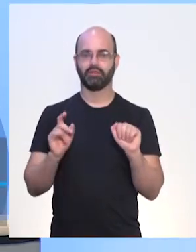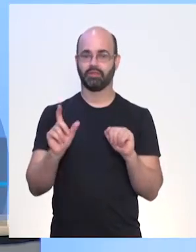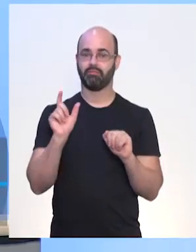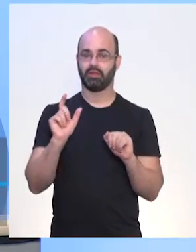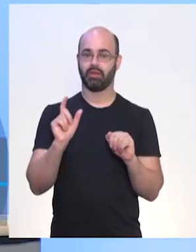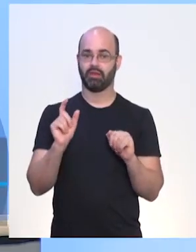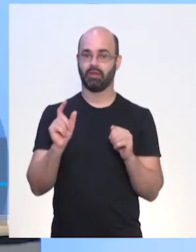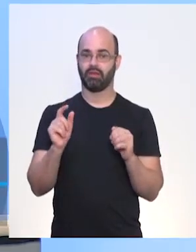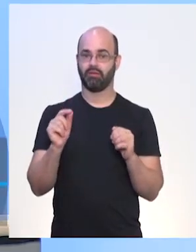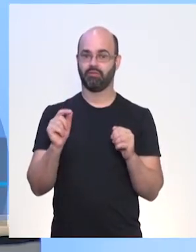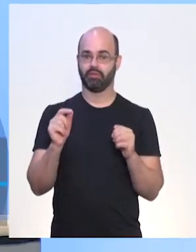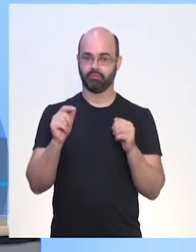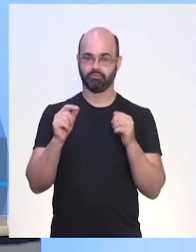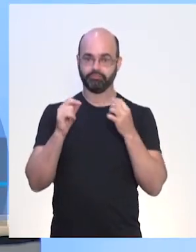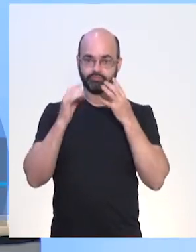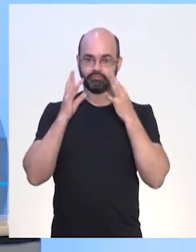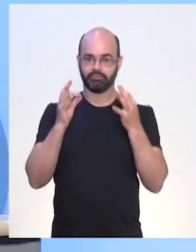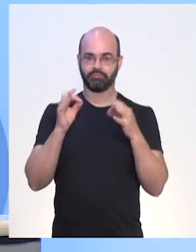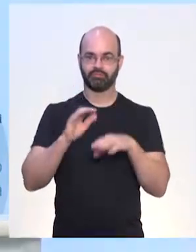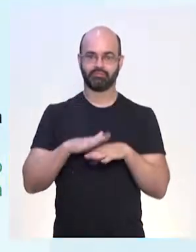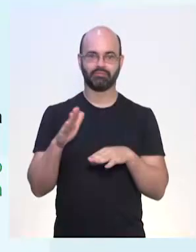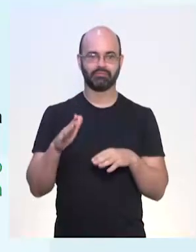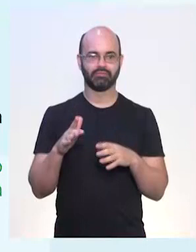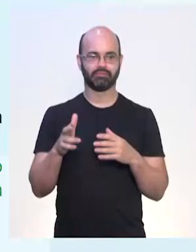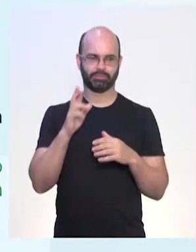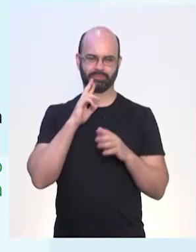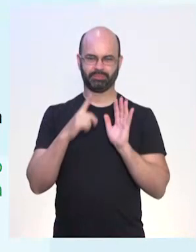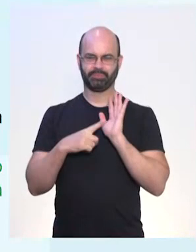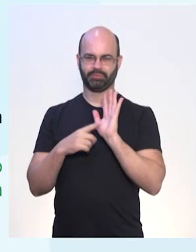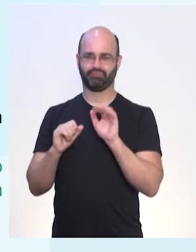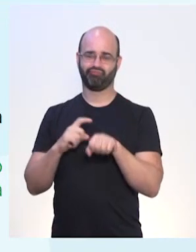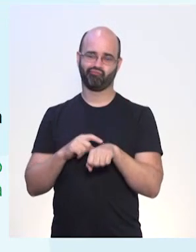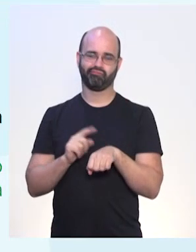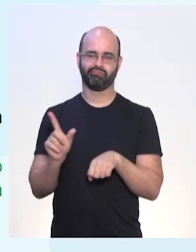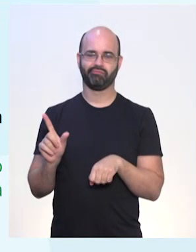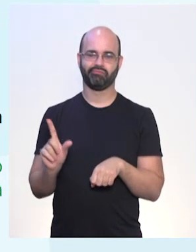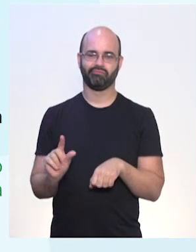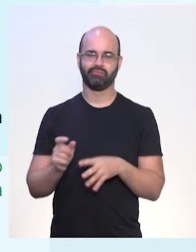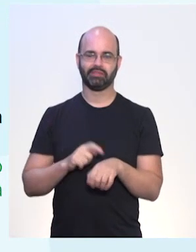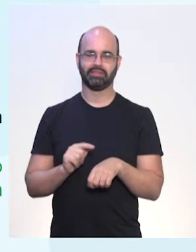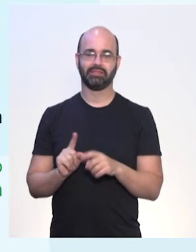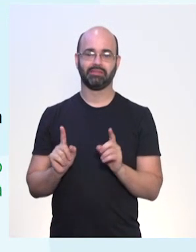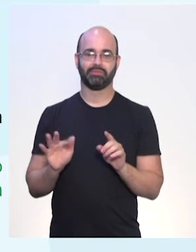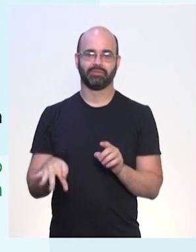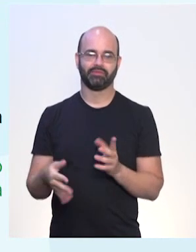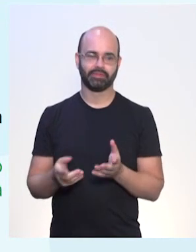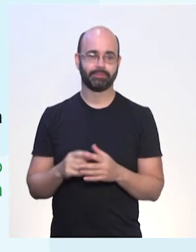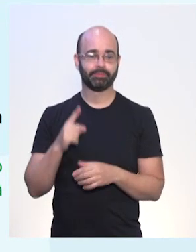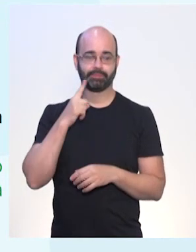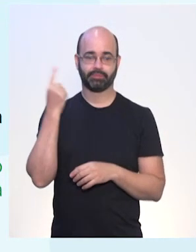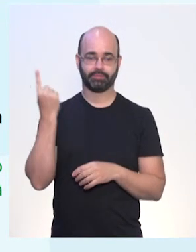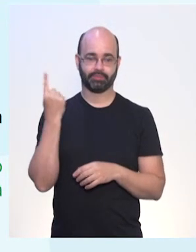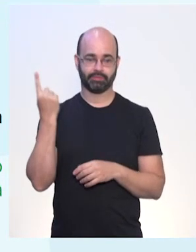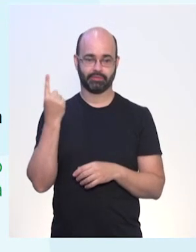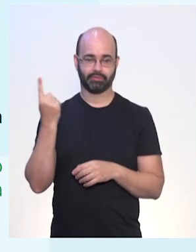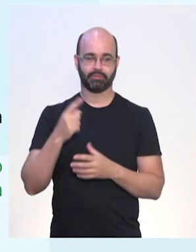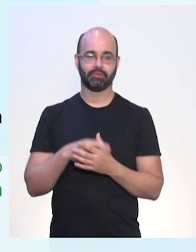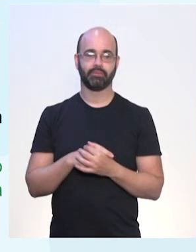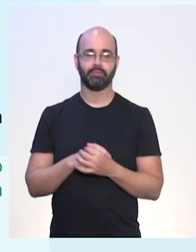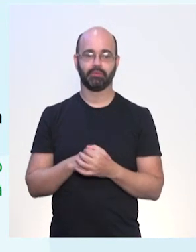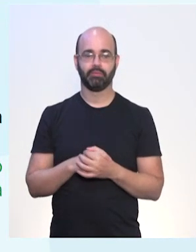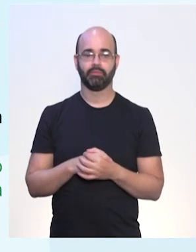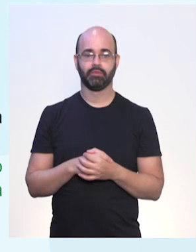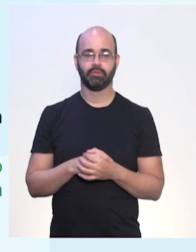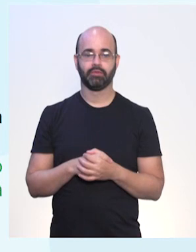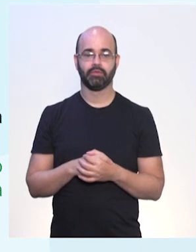chamar atenção né pode colocar resposta para esse para o tempo tá acabando olha só então explosão ocorrida no Líbano é a 1 e a2